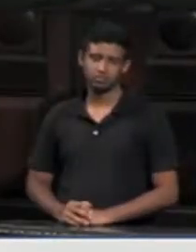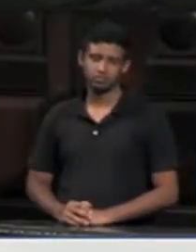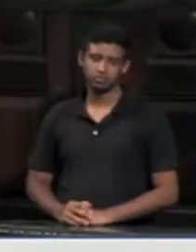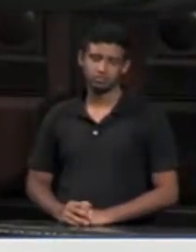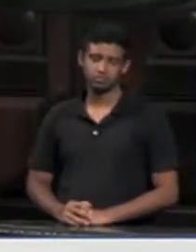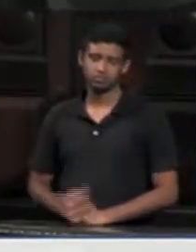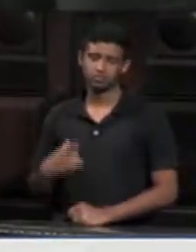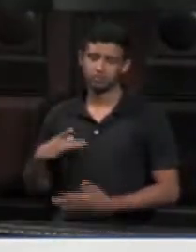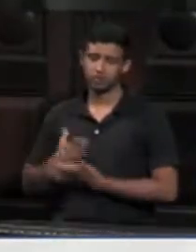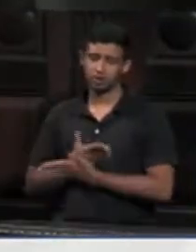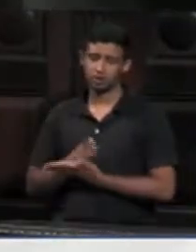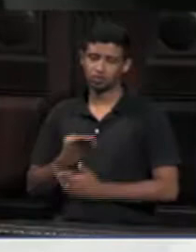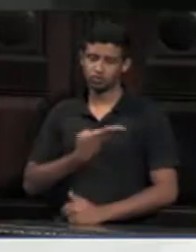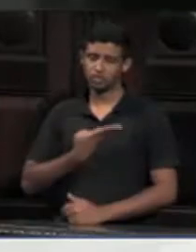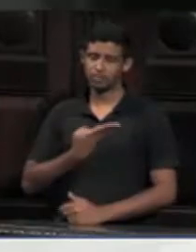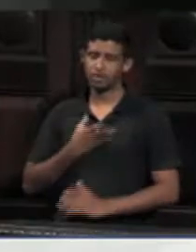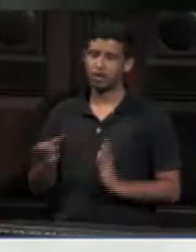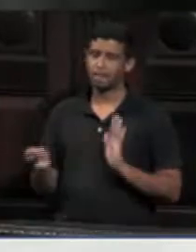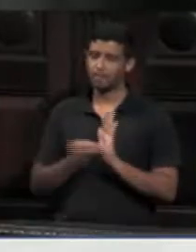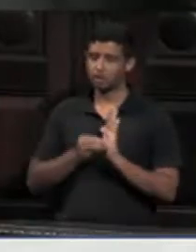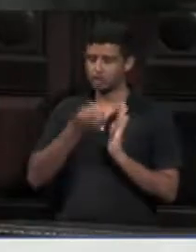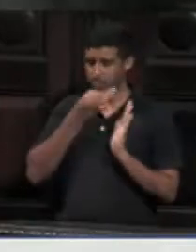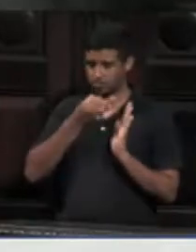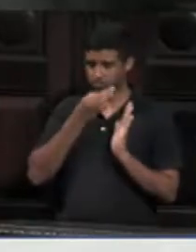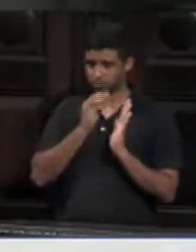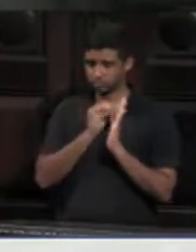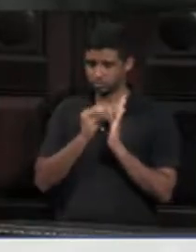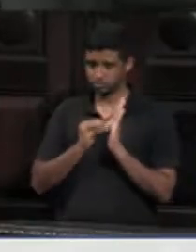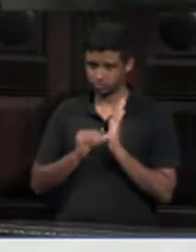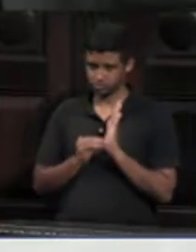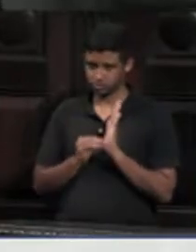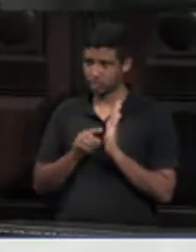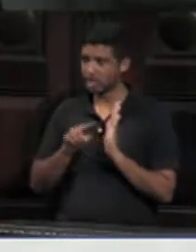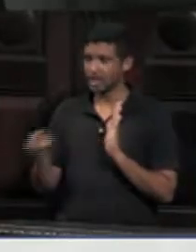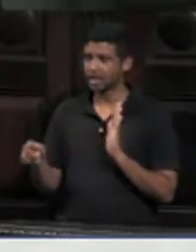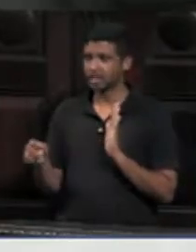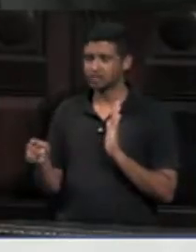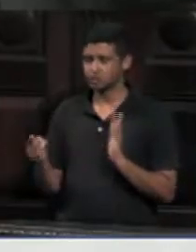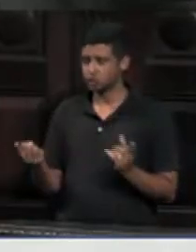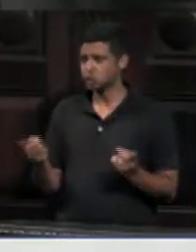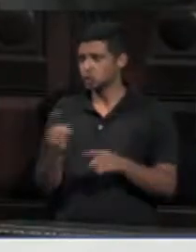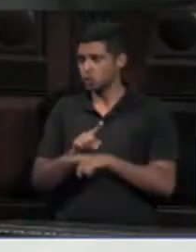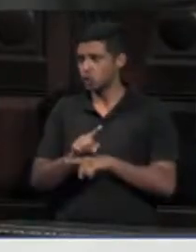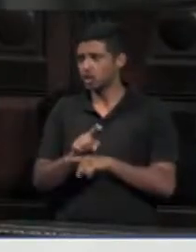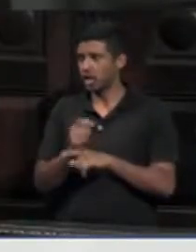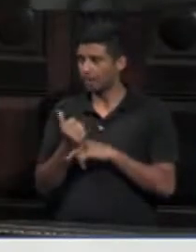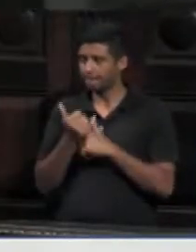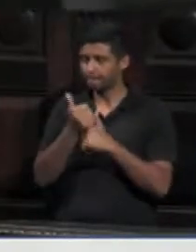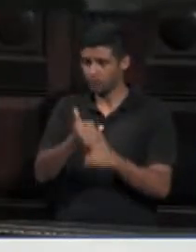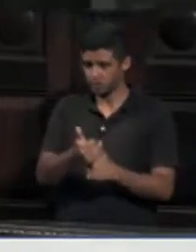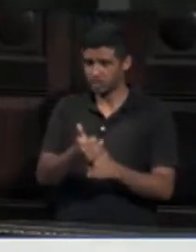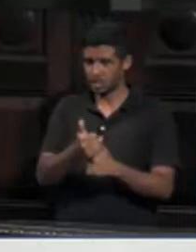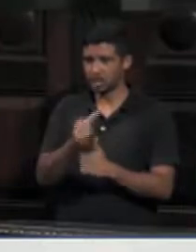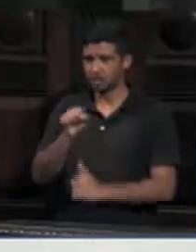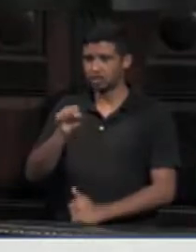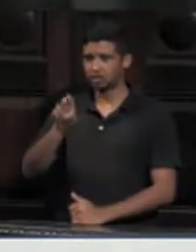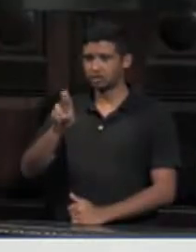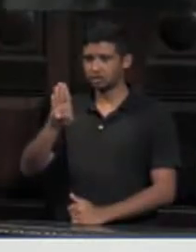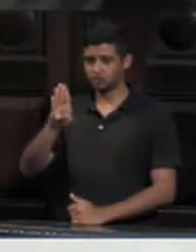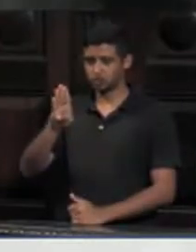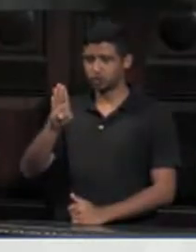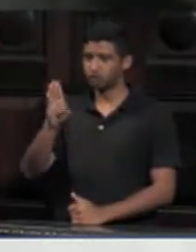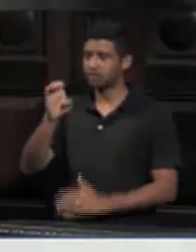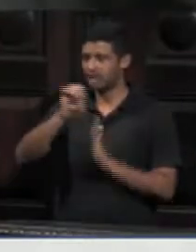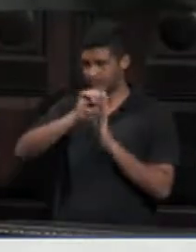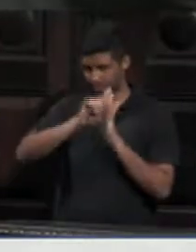de incluir no parecer, ao invés de ser contrário à emenda número 4, nós vamos ser favorável com subemenda, que vai ter o seguinte